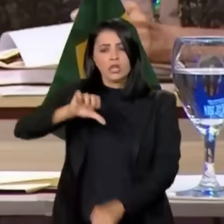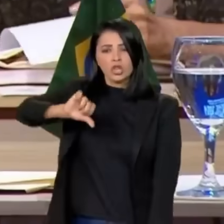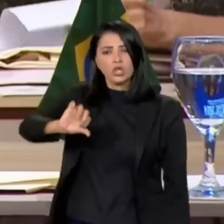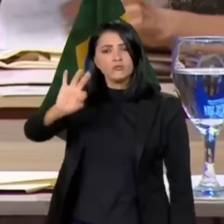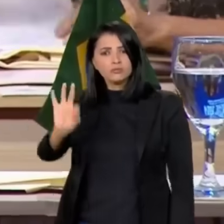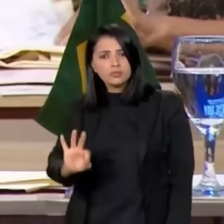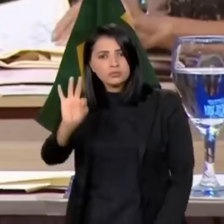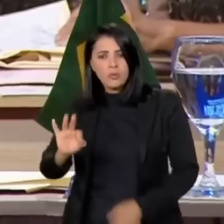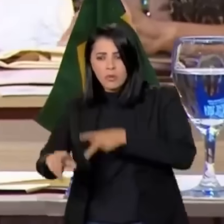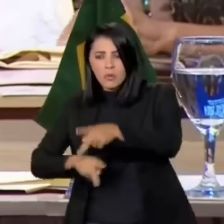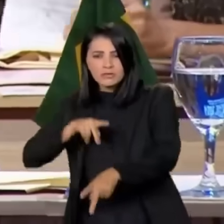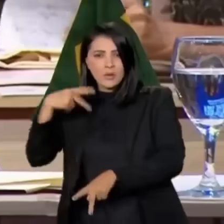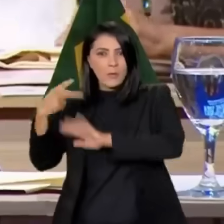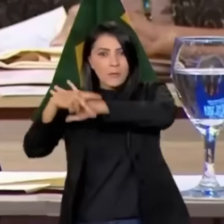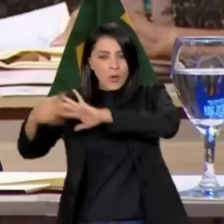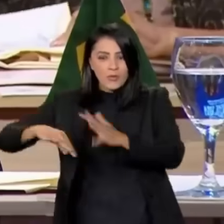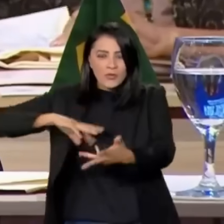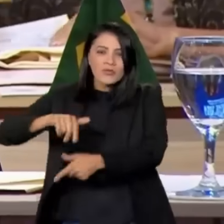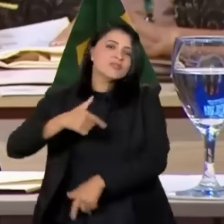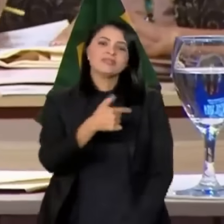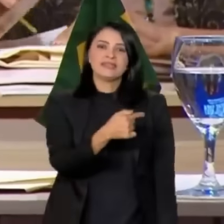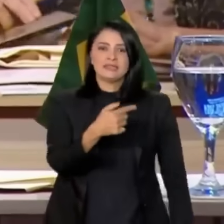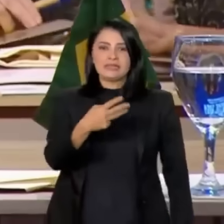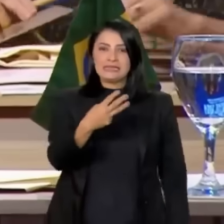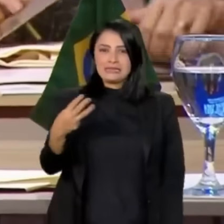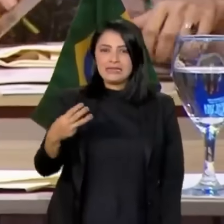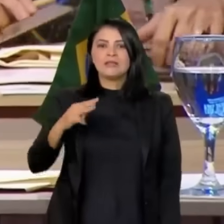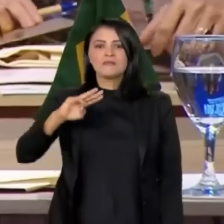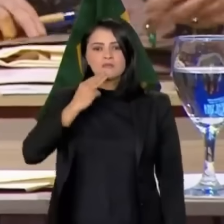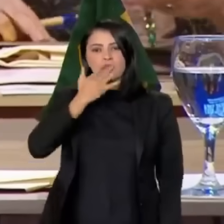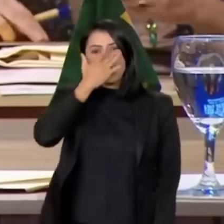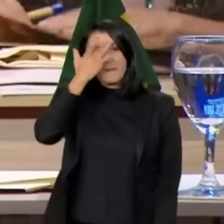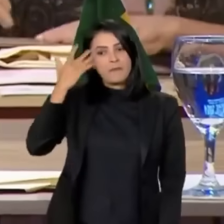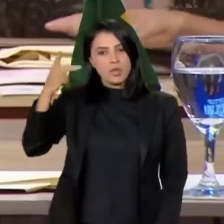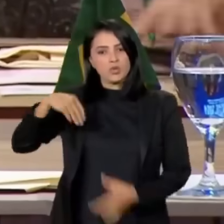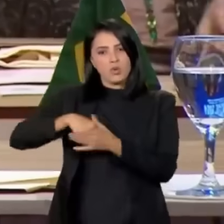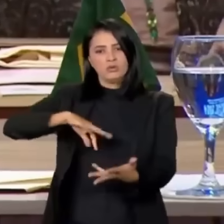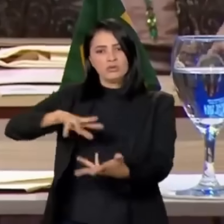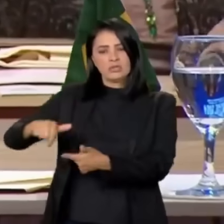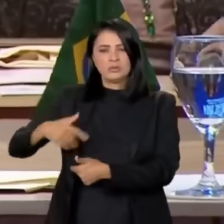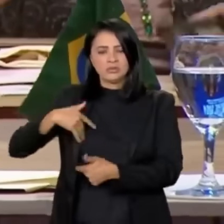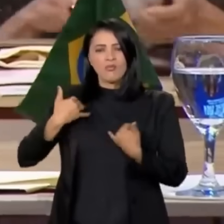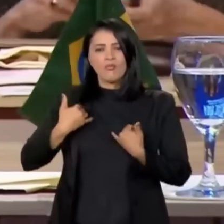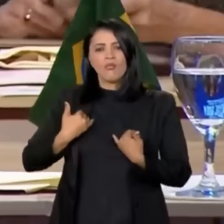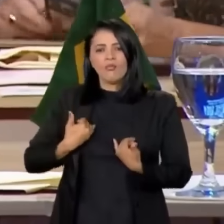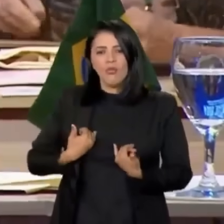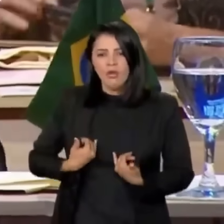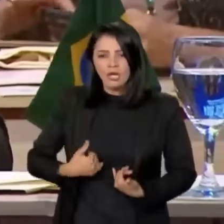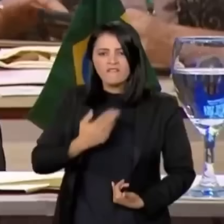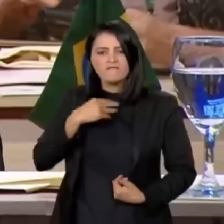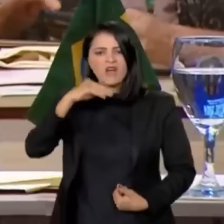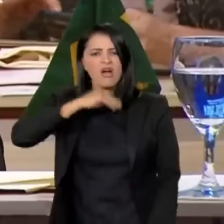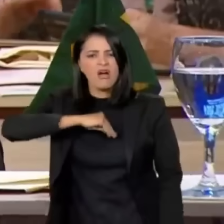mundial, 733 milhões de pessoas, estão subnutridas. O